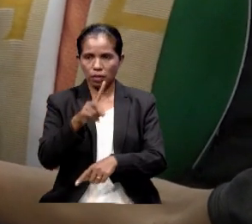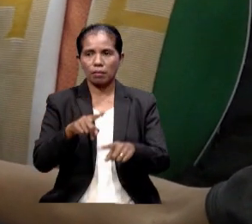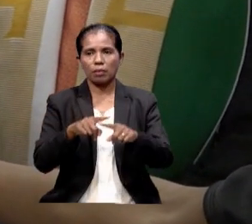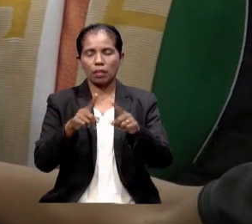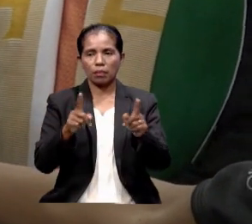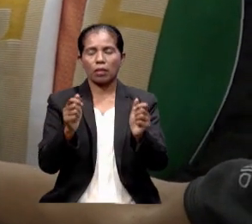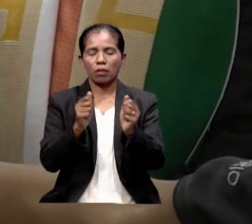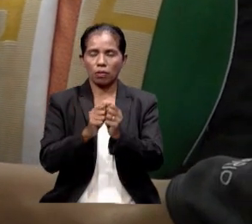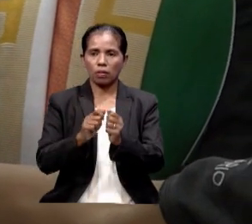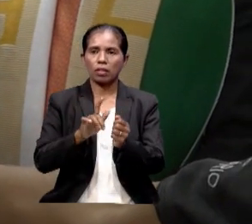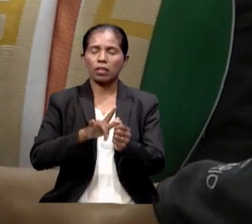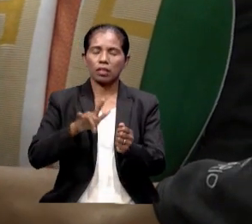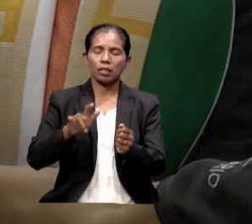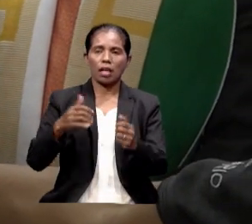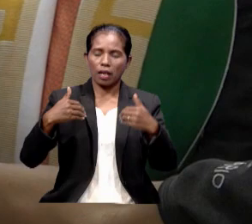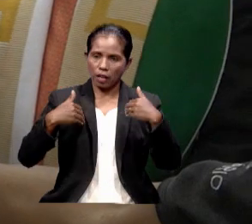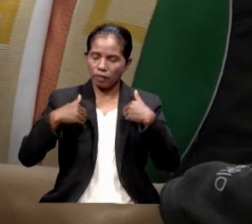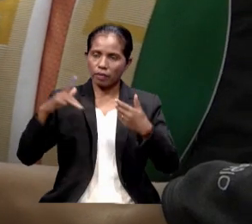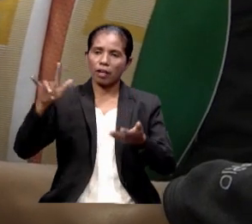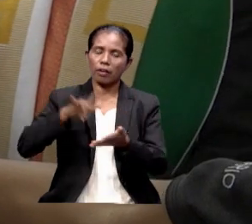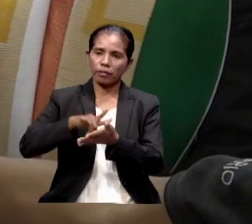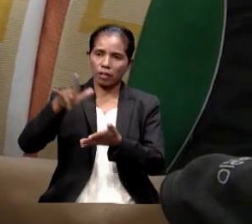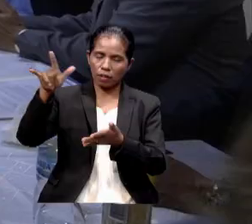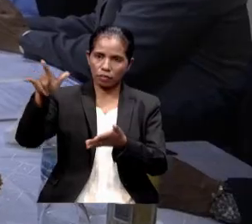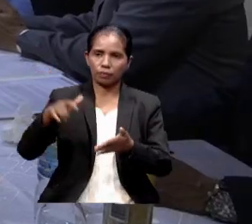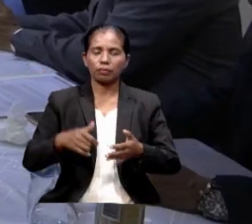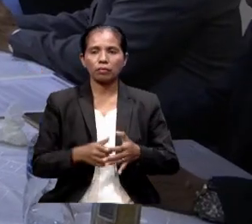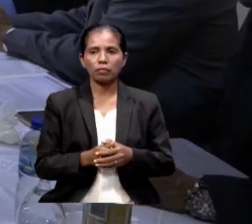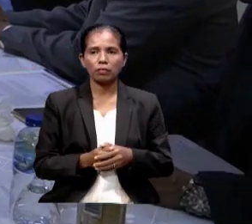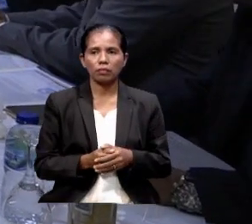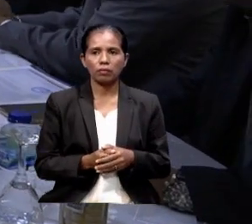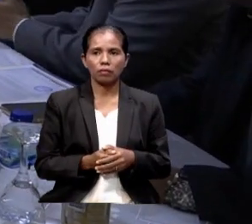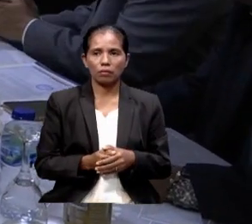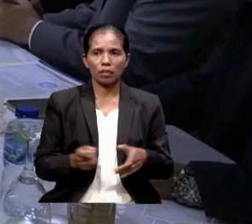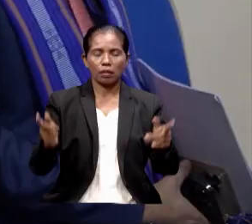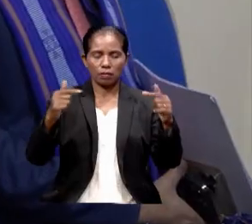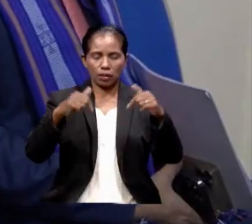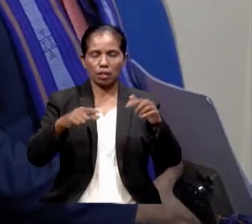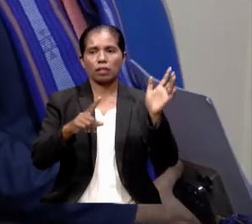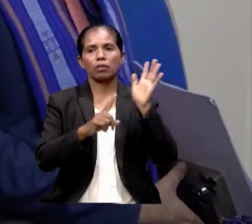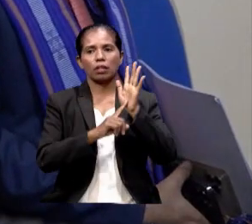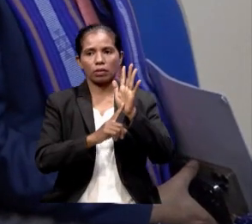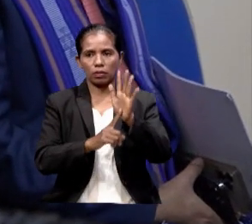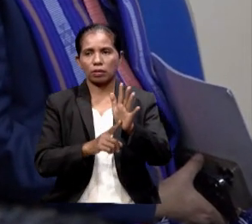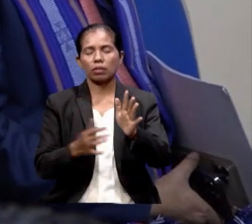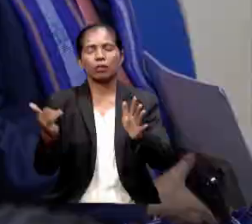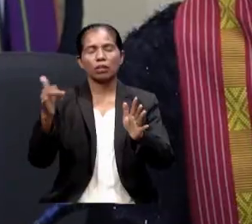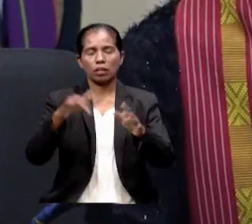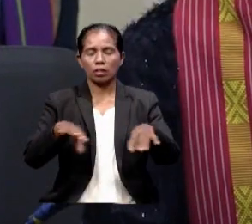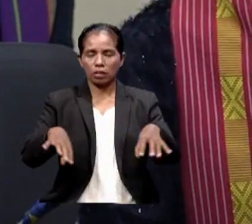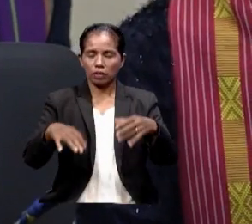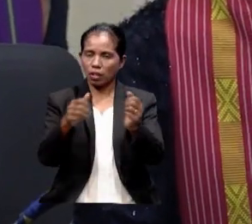Ninia, a Mai para a tudo o Sr. Nia Friendship,